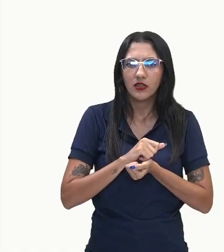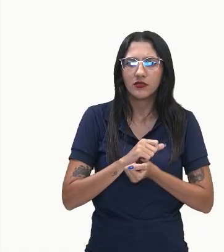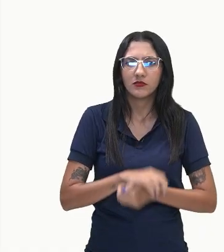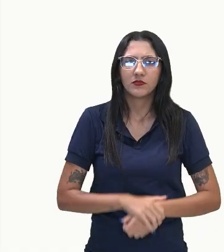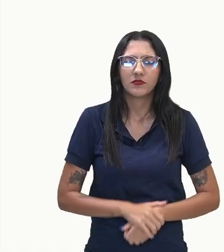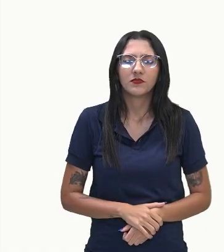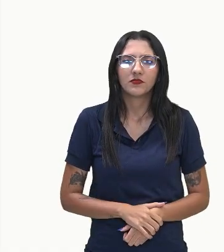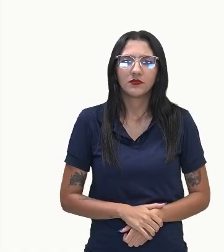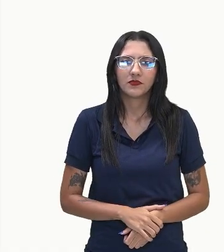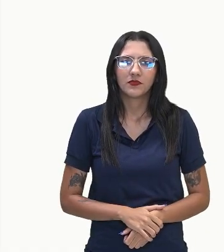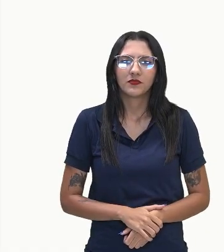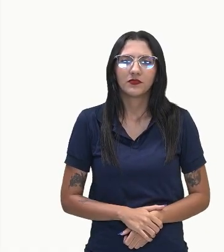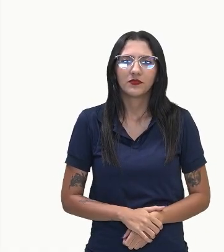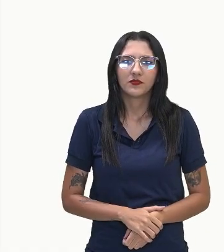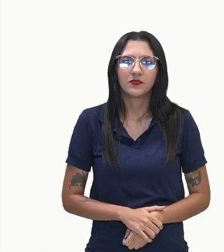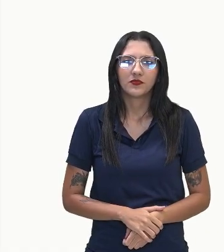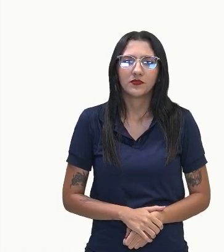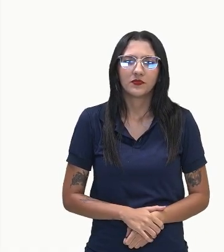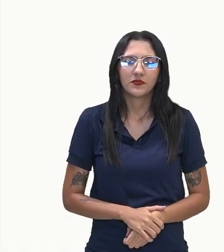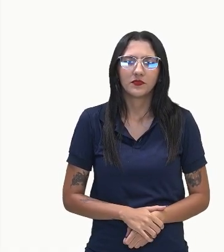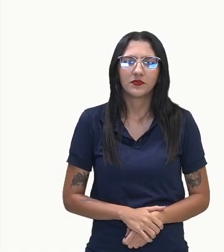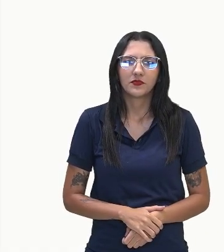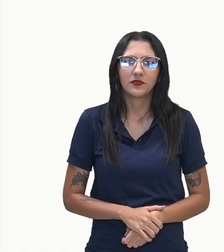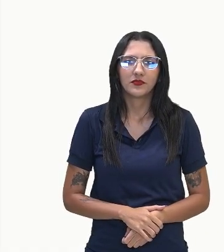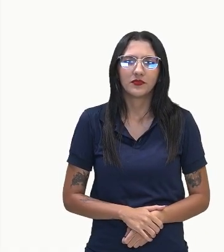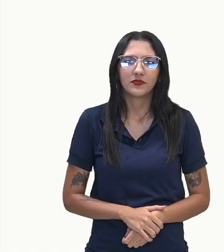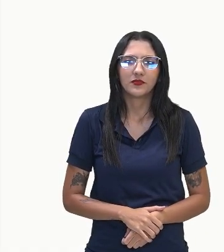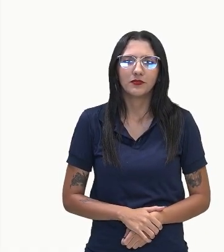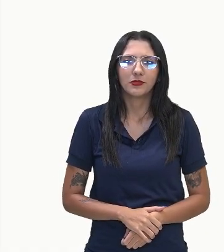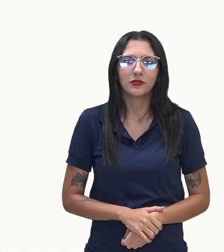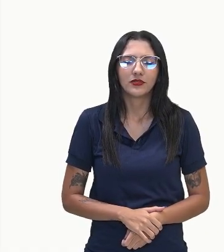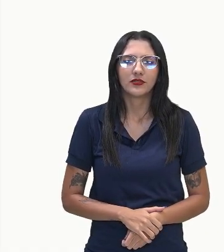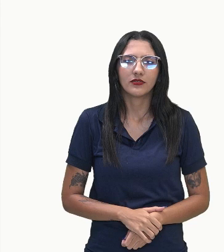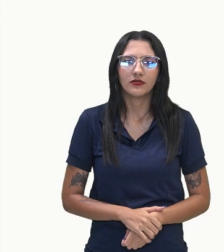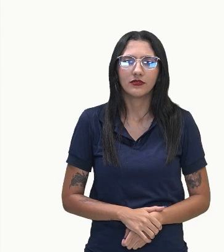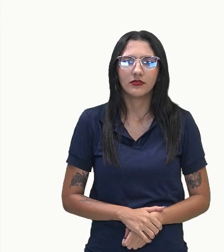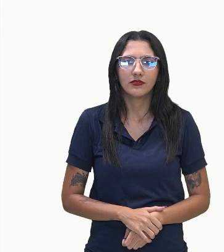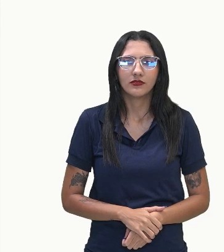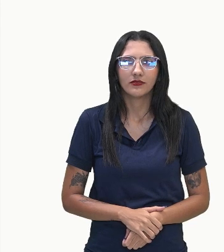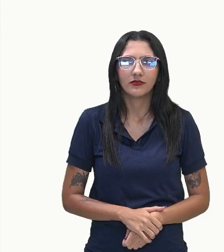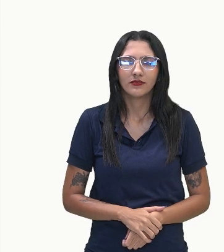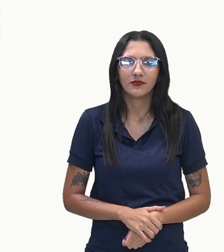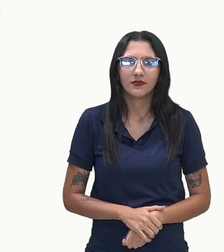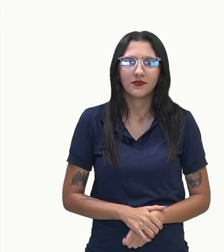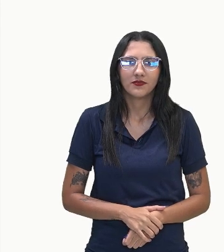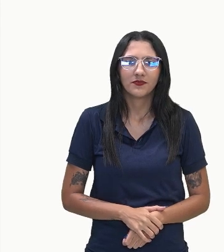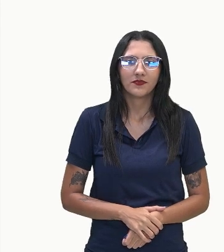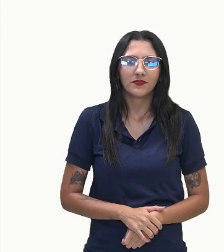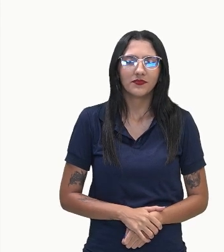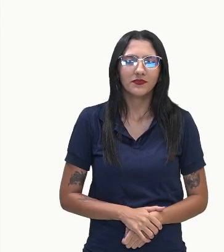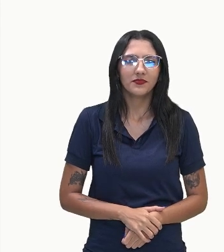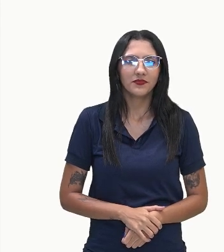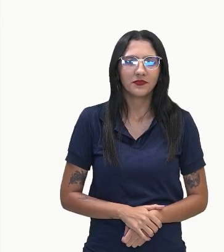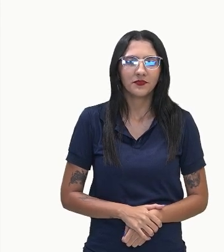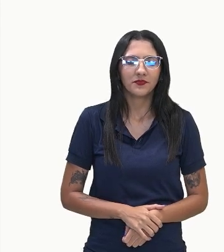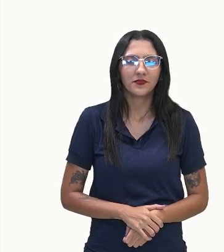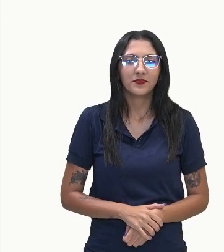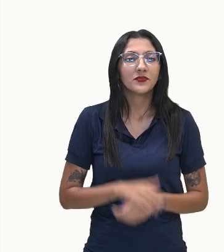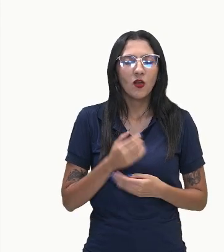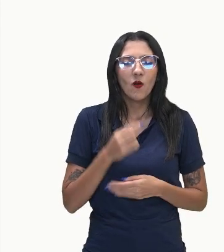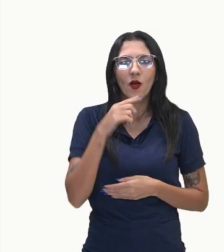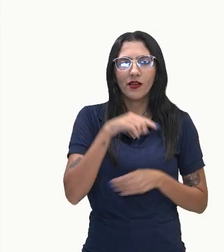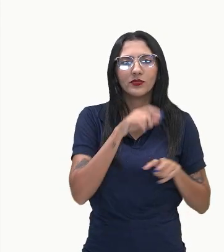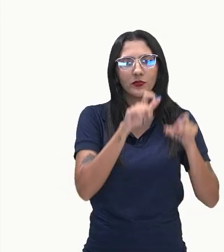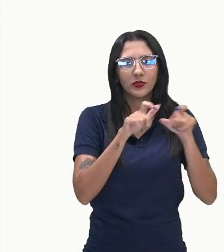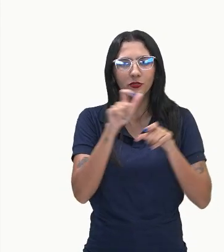hominídeos, certo? Então, os primeiros hominídeos, que eram muito parecidos com seres humanos. Então, esse período